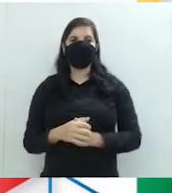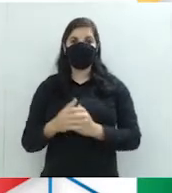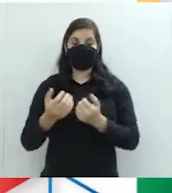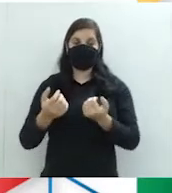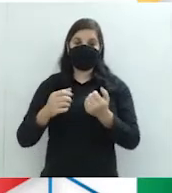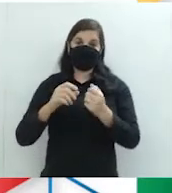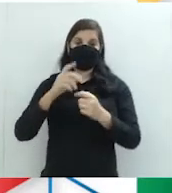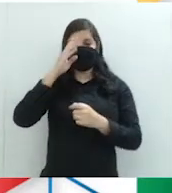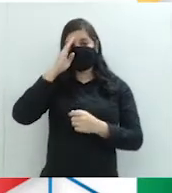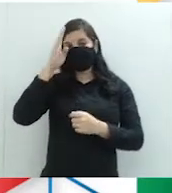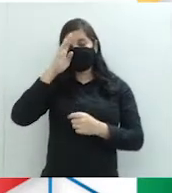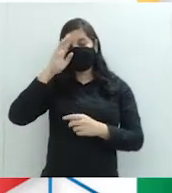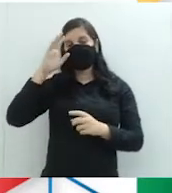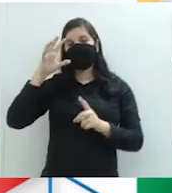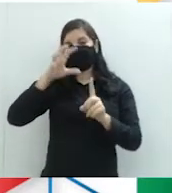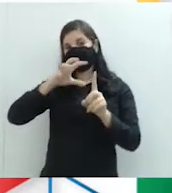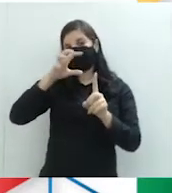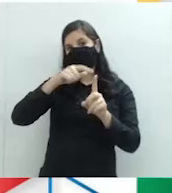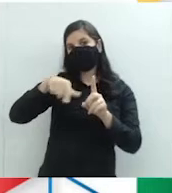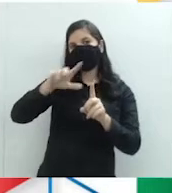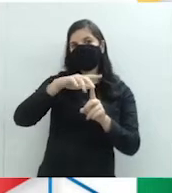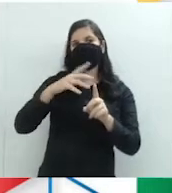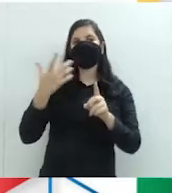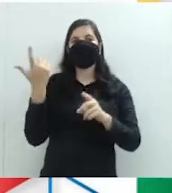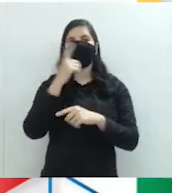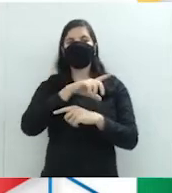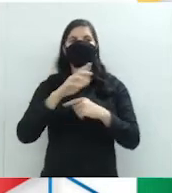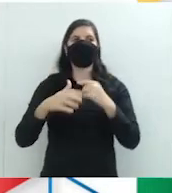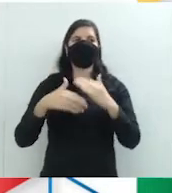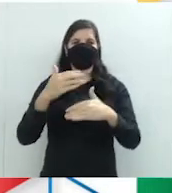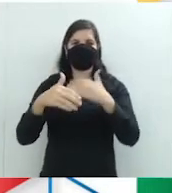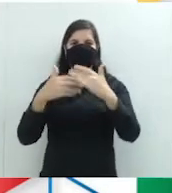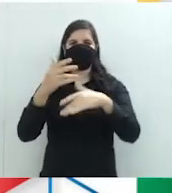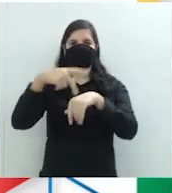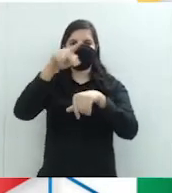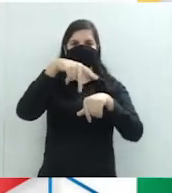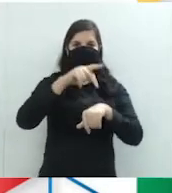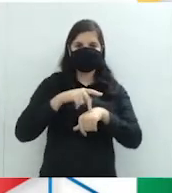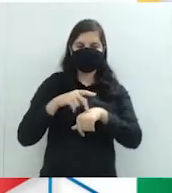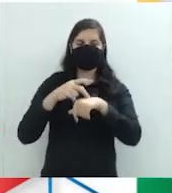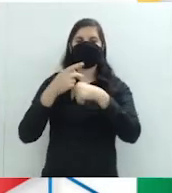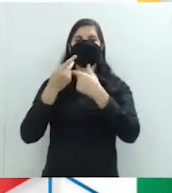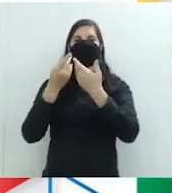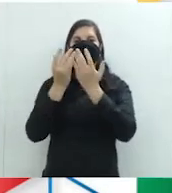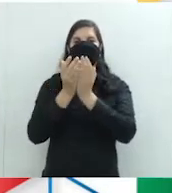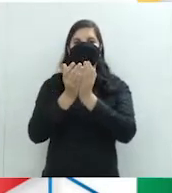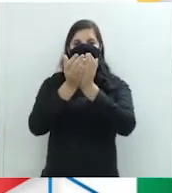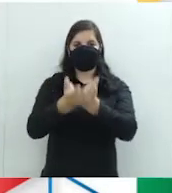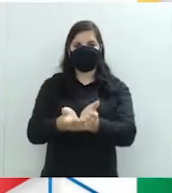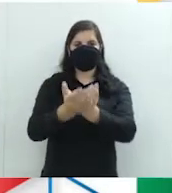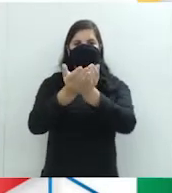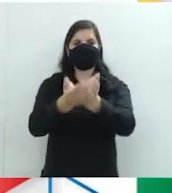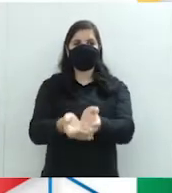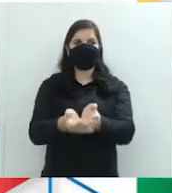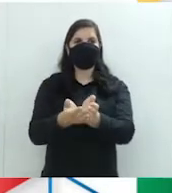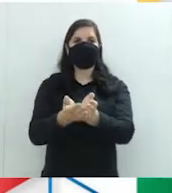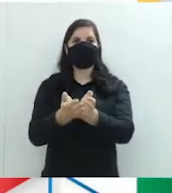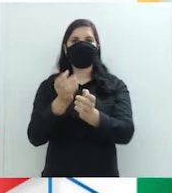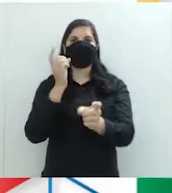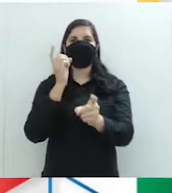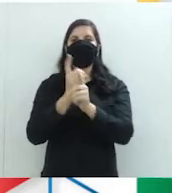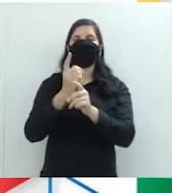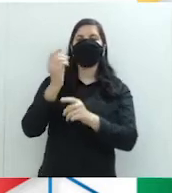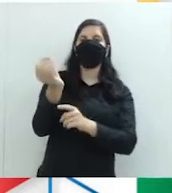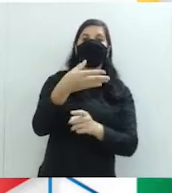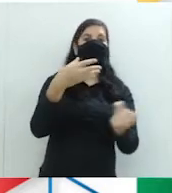foram as motivações que levaram simplesmente esses países a se lançarem no mar, a tentar descobrir